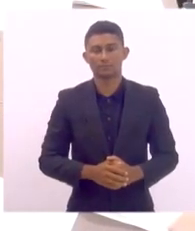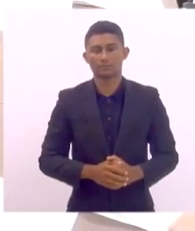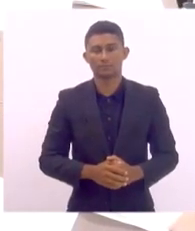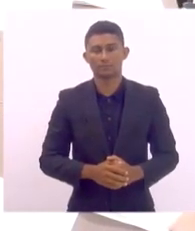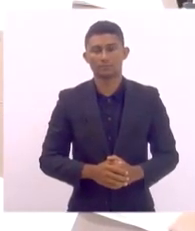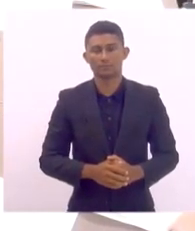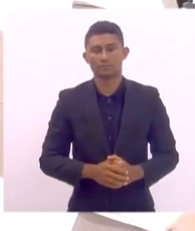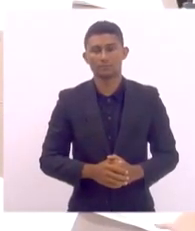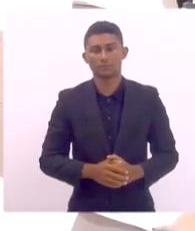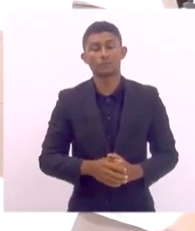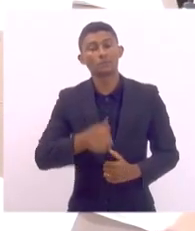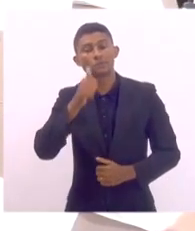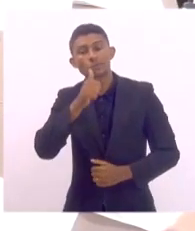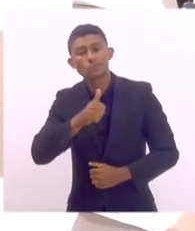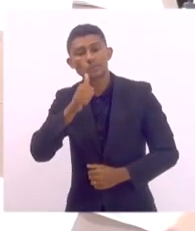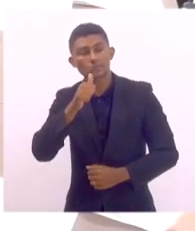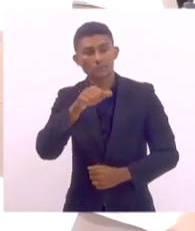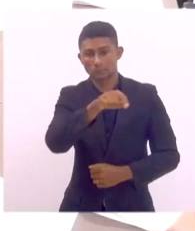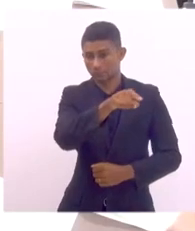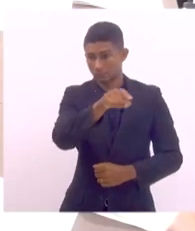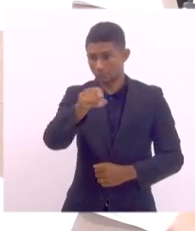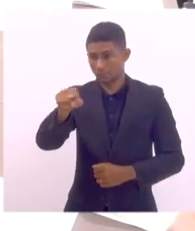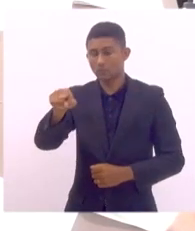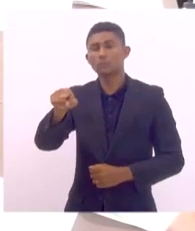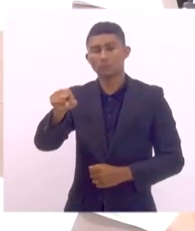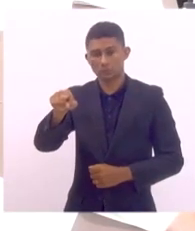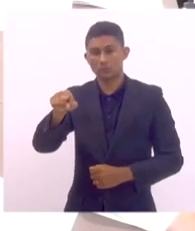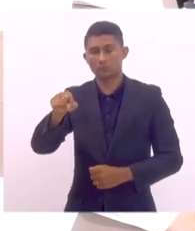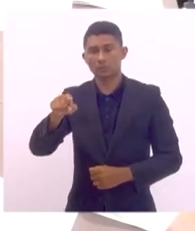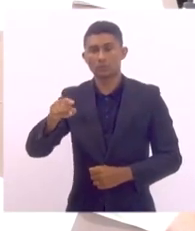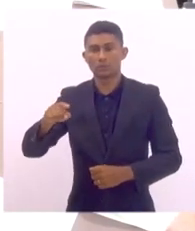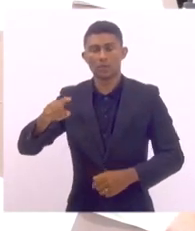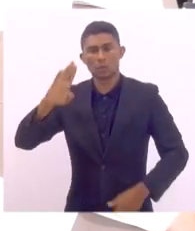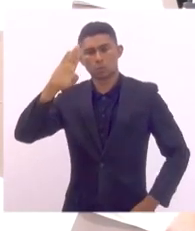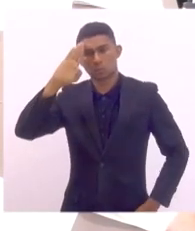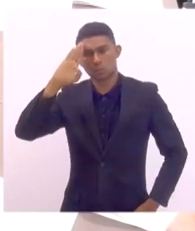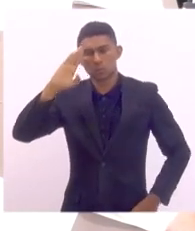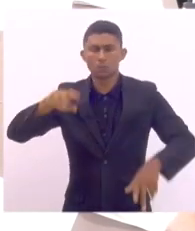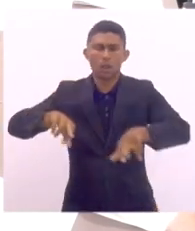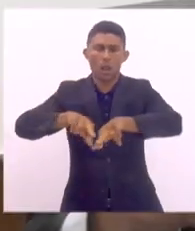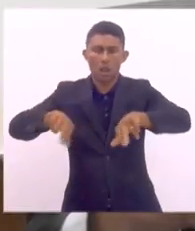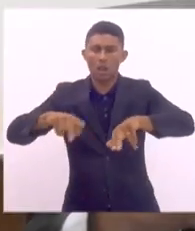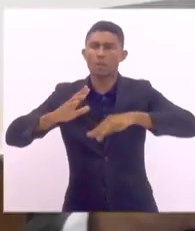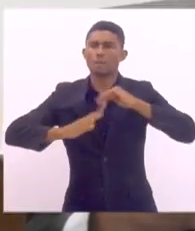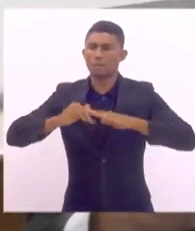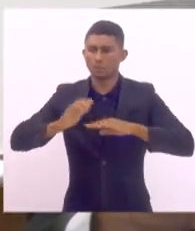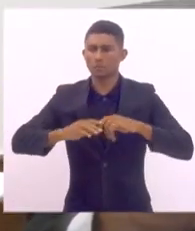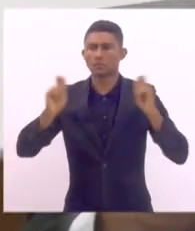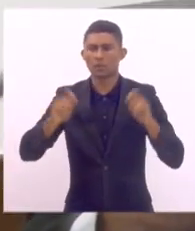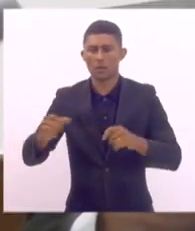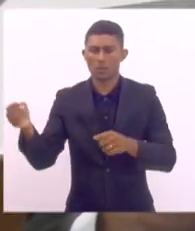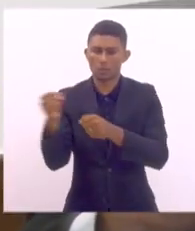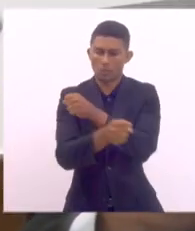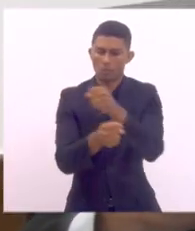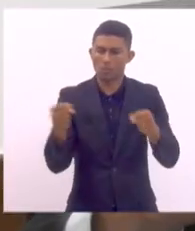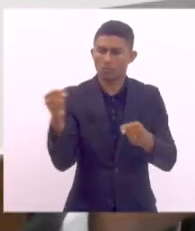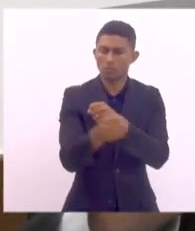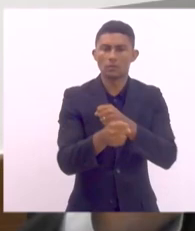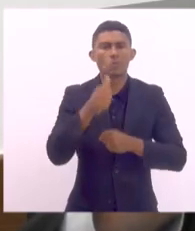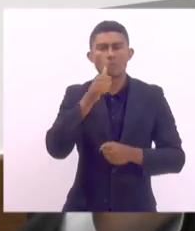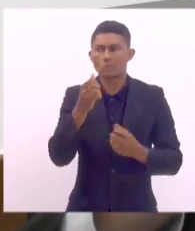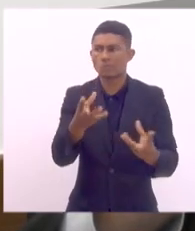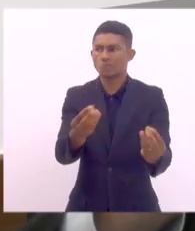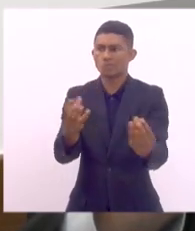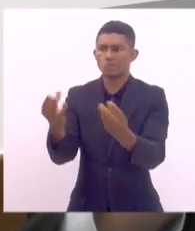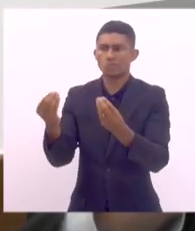a quantidade de mulheres que estão vindo oriundas das Forças Armadas capacitadas para ocupar o cargo são gigantescos, e a